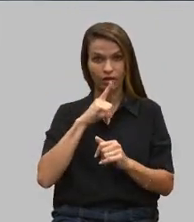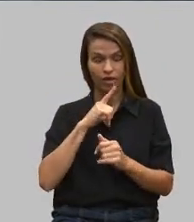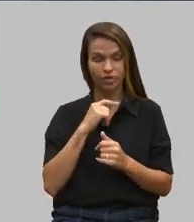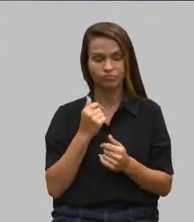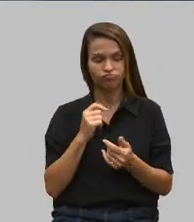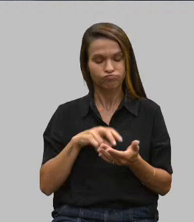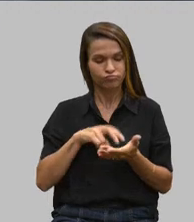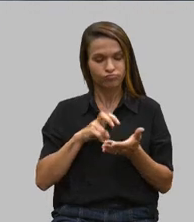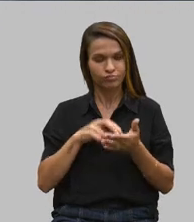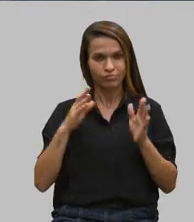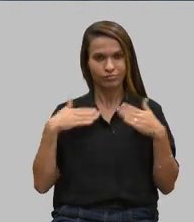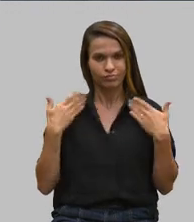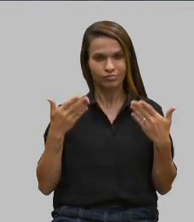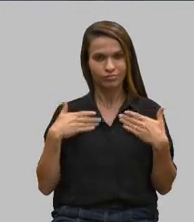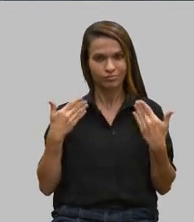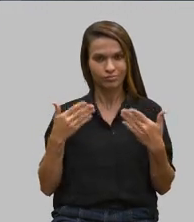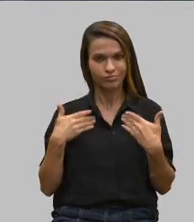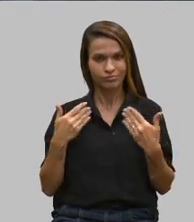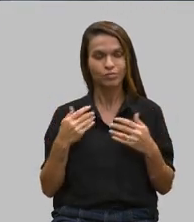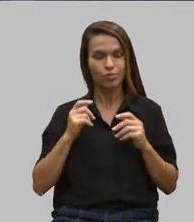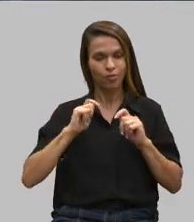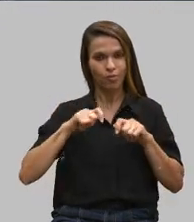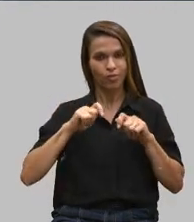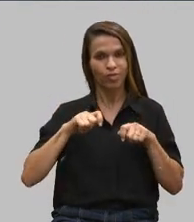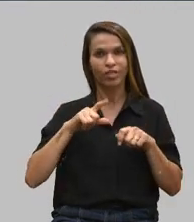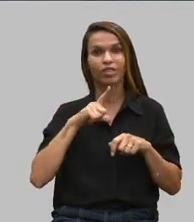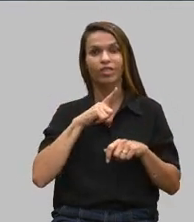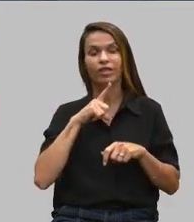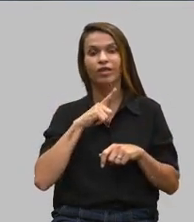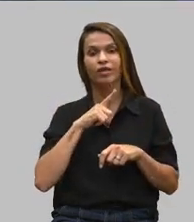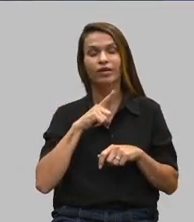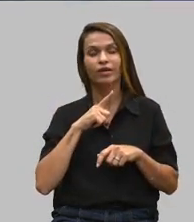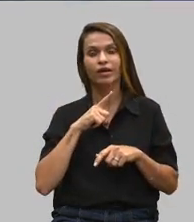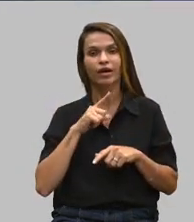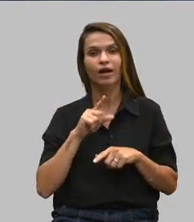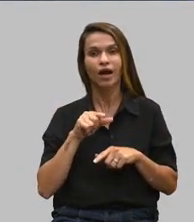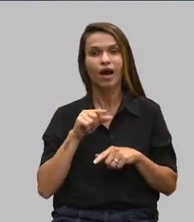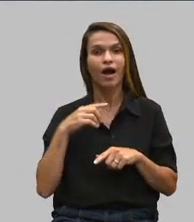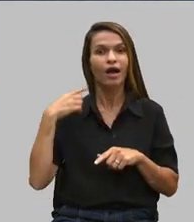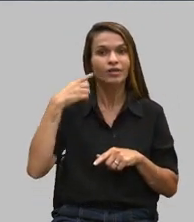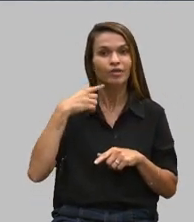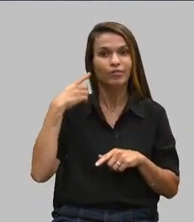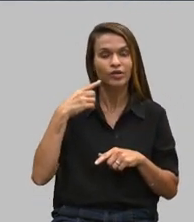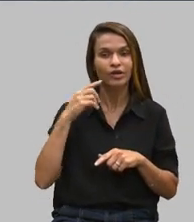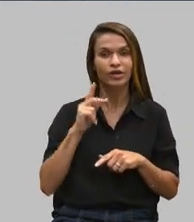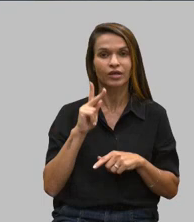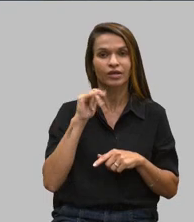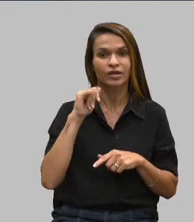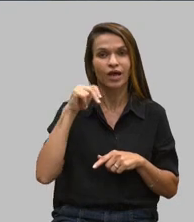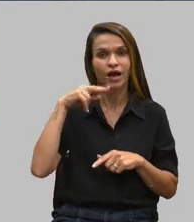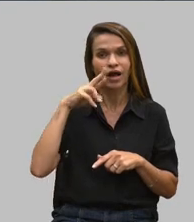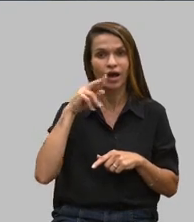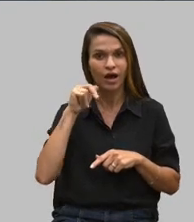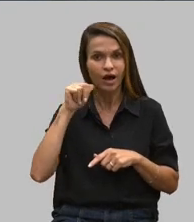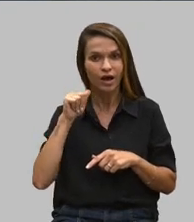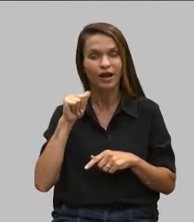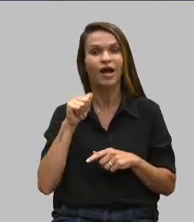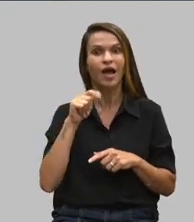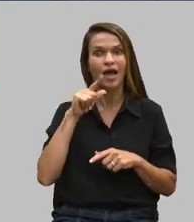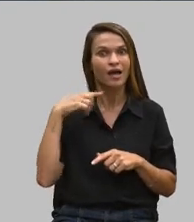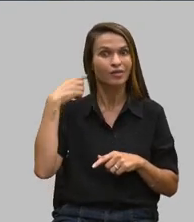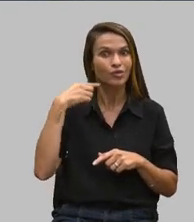alegria de poder ter a a deputada Kara biondini a deputada mais nova do